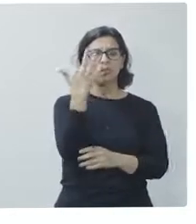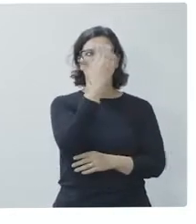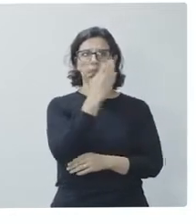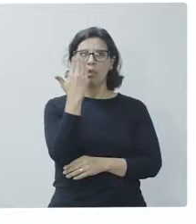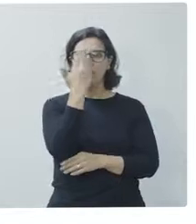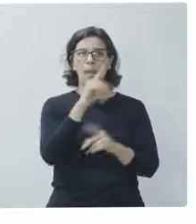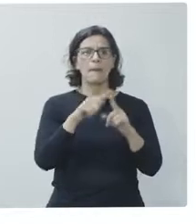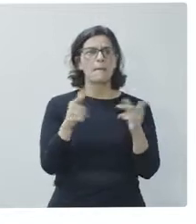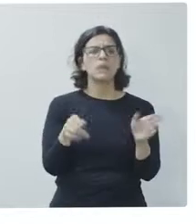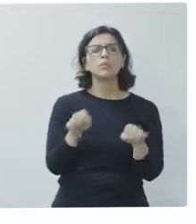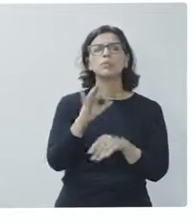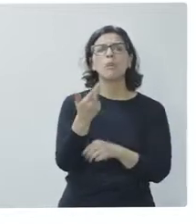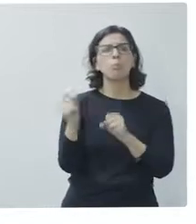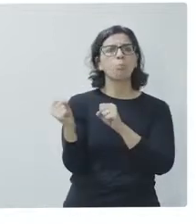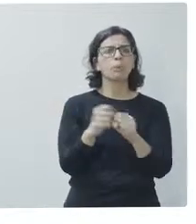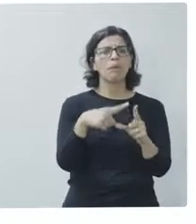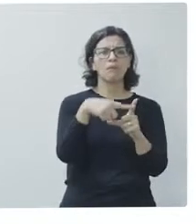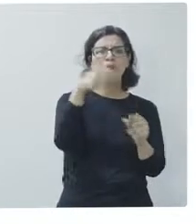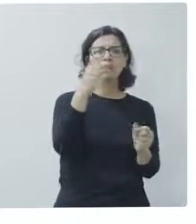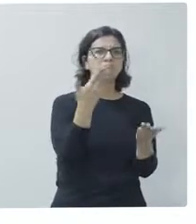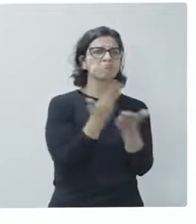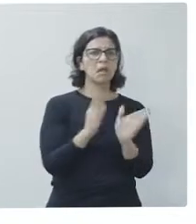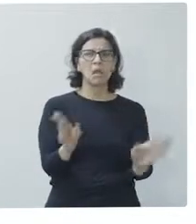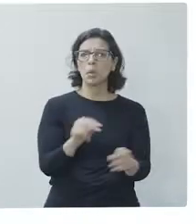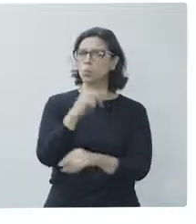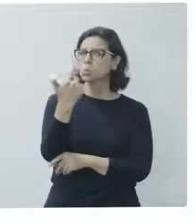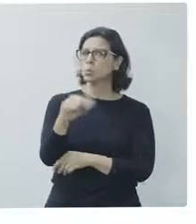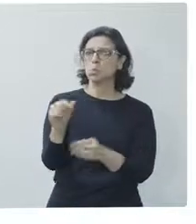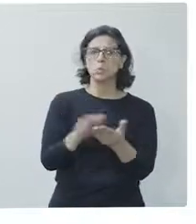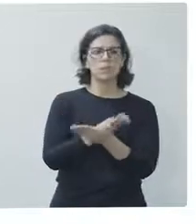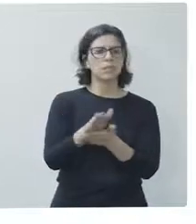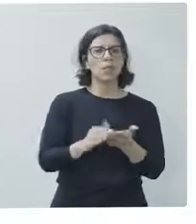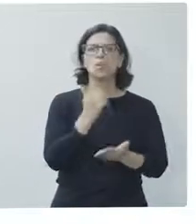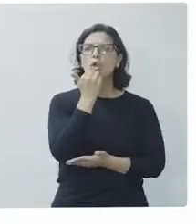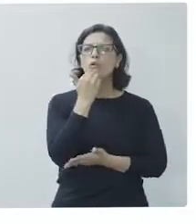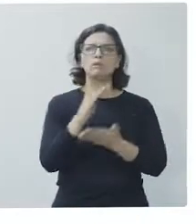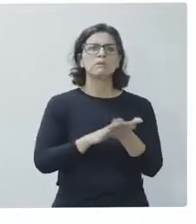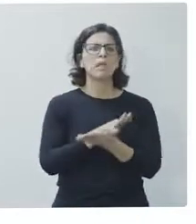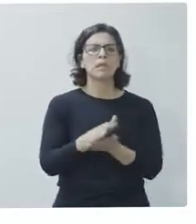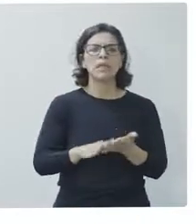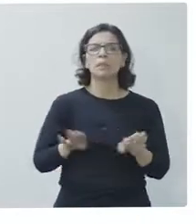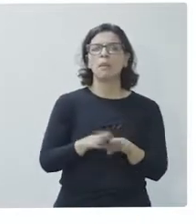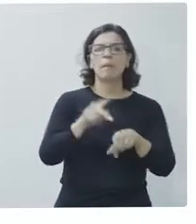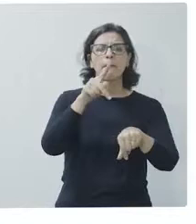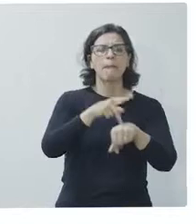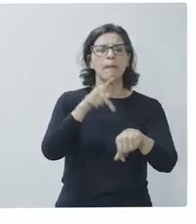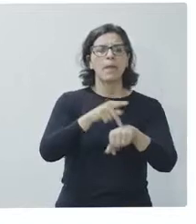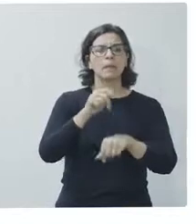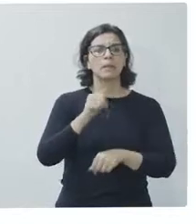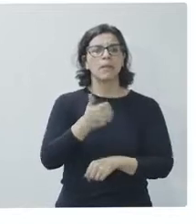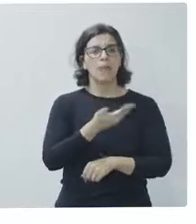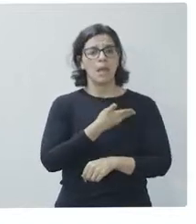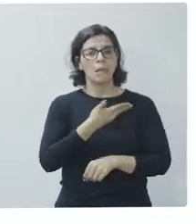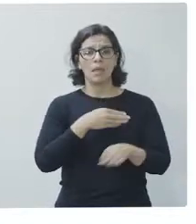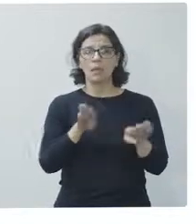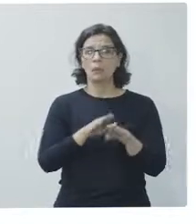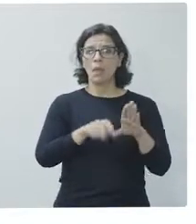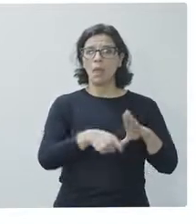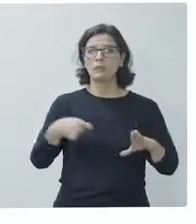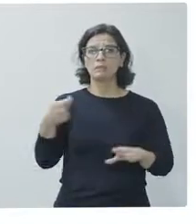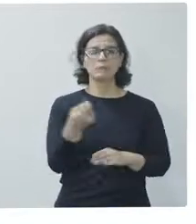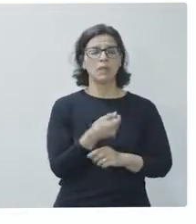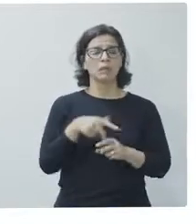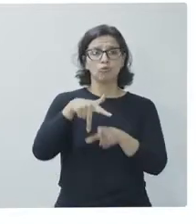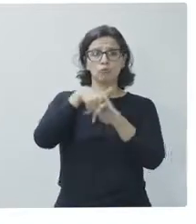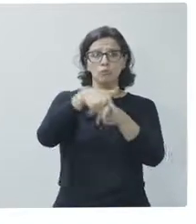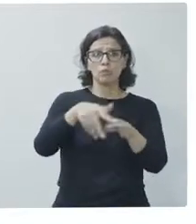hipnotizá-lo, mas o poder de suas varinhas não foi mais eficaz do que a pedra da amiga ou a espada do